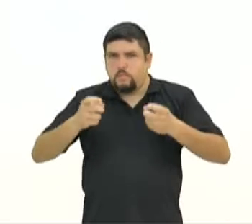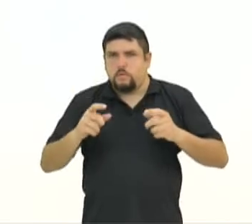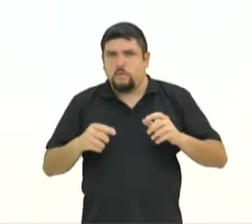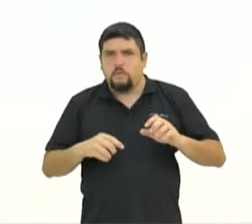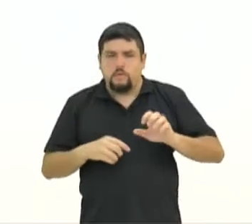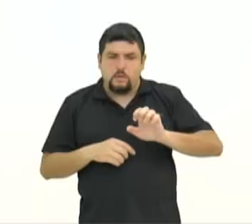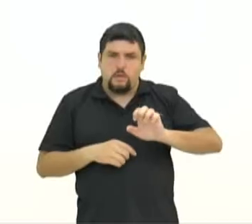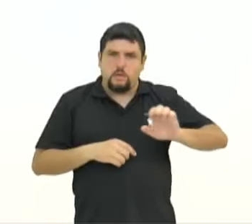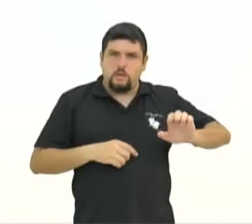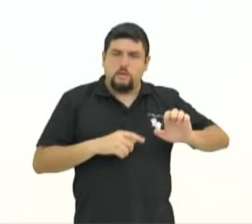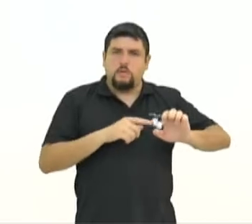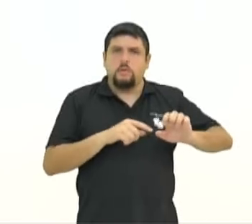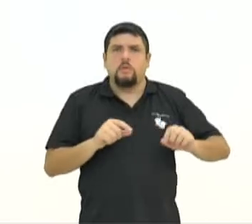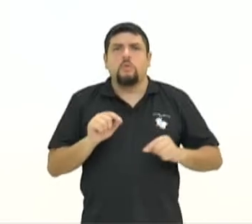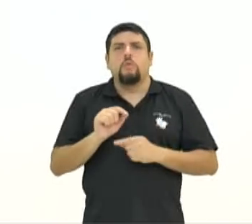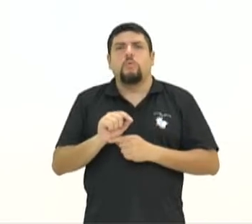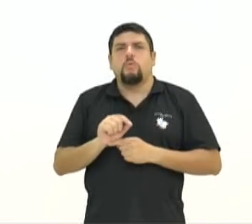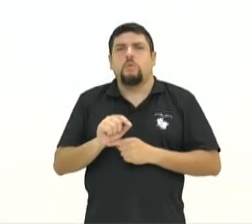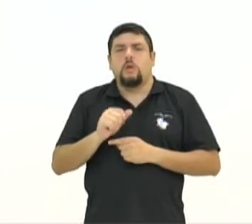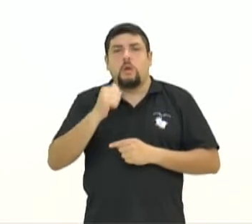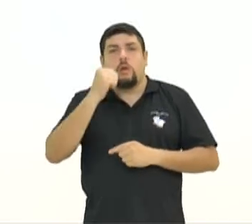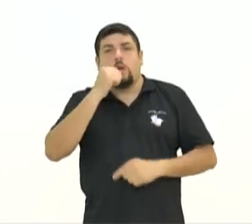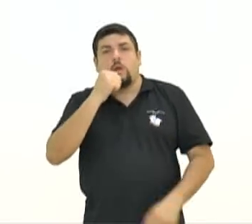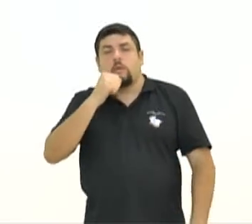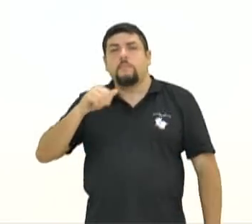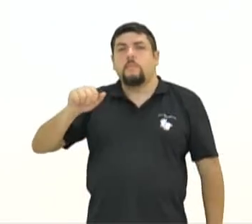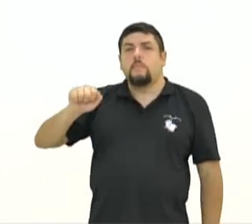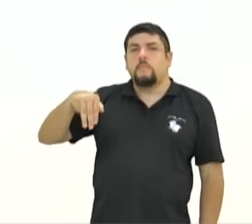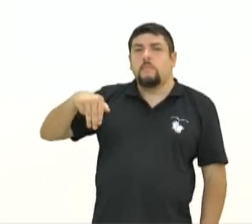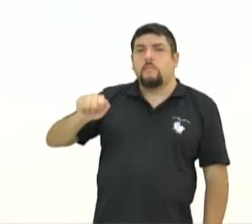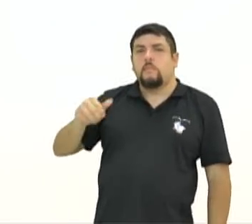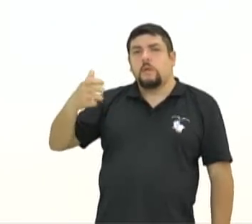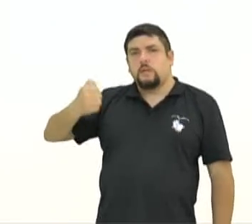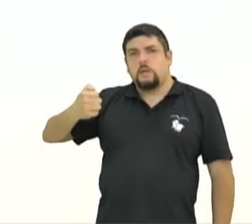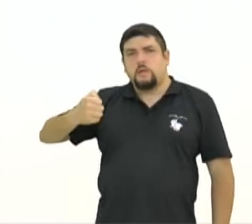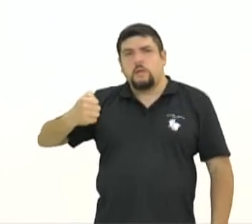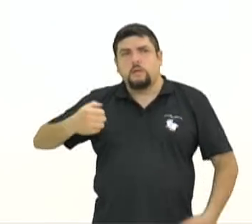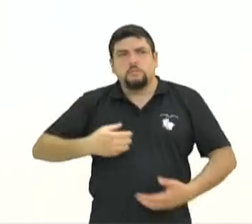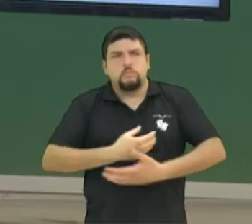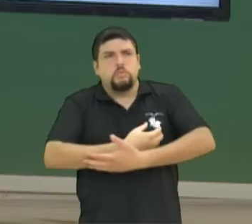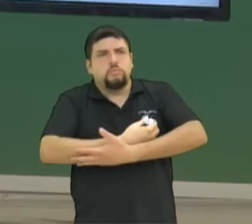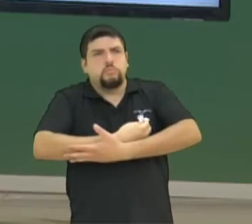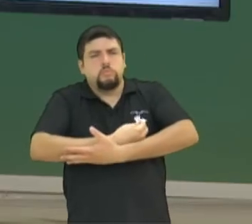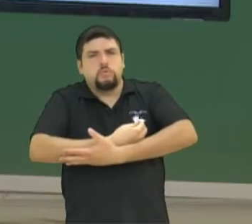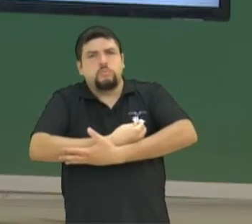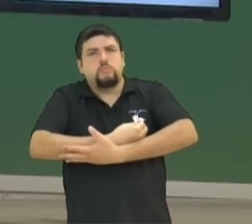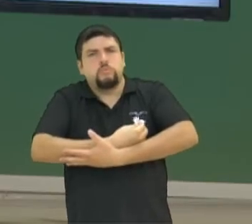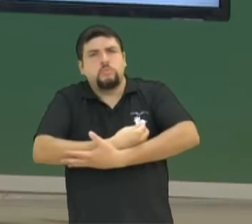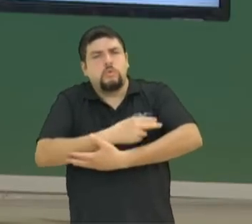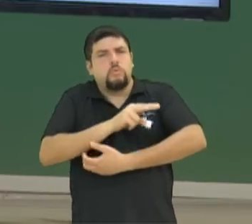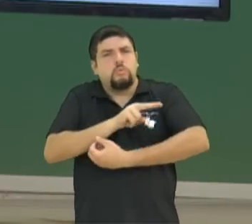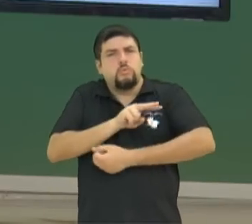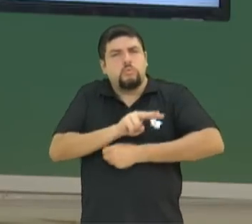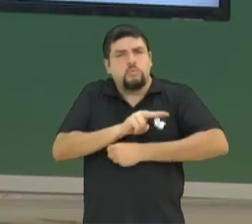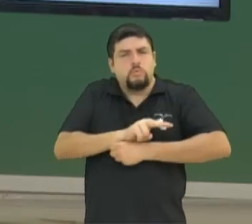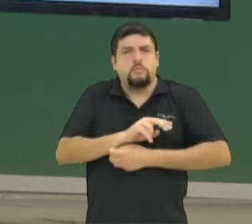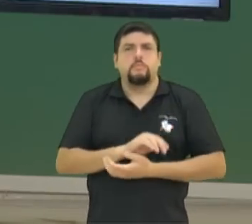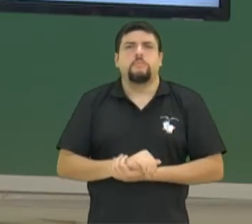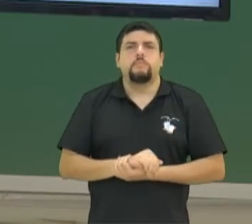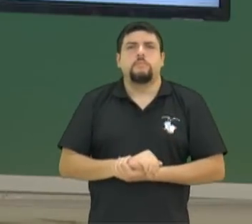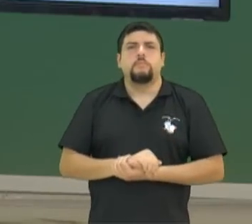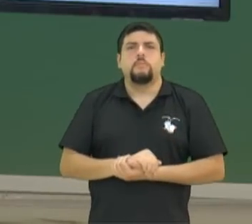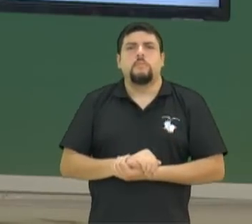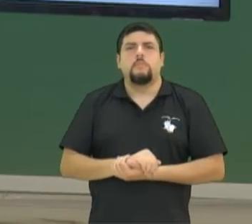de vocês uma ama de leite, né? Uma mulher negra amamentando ali uma criança branca na imagem.